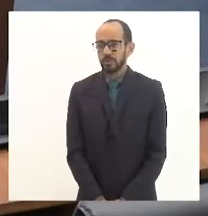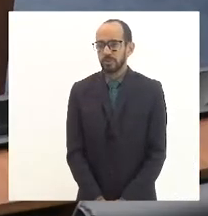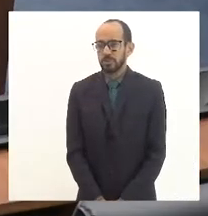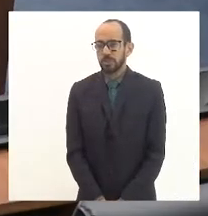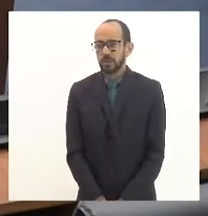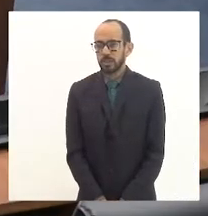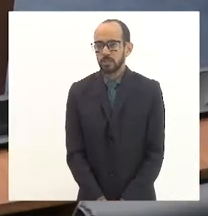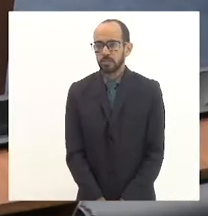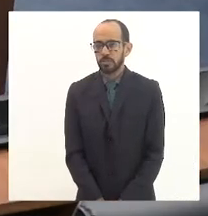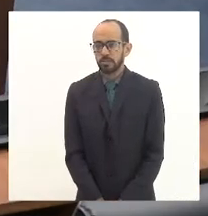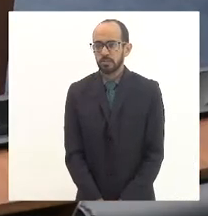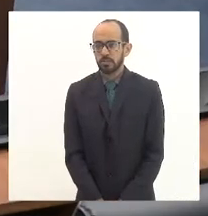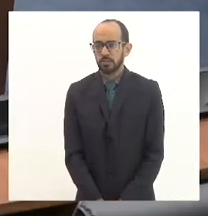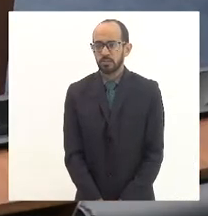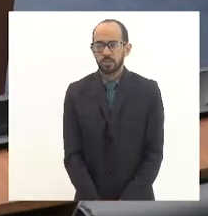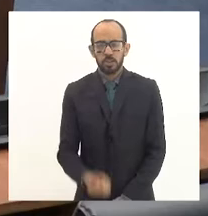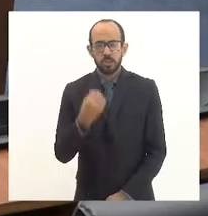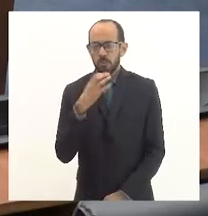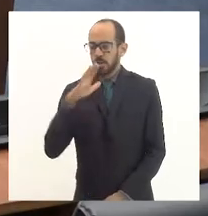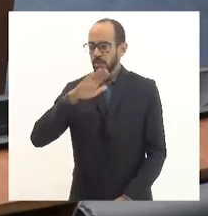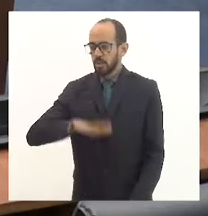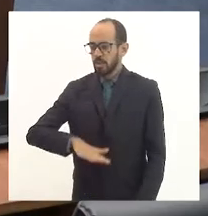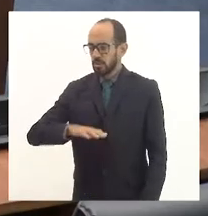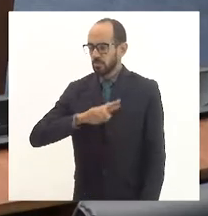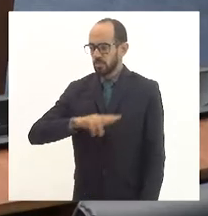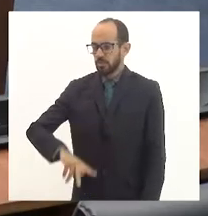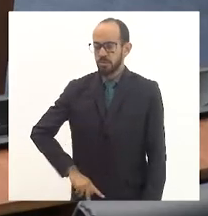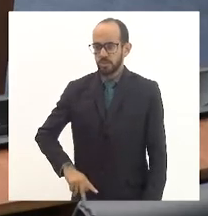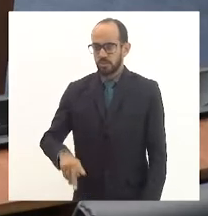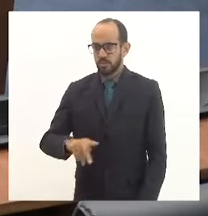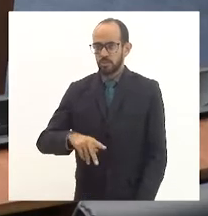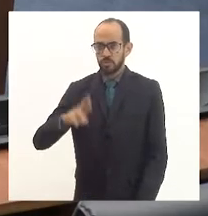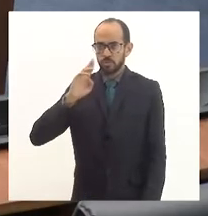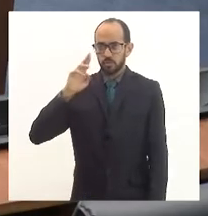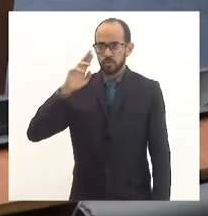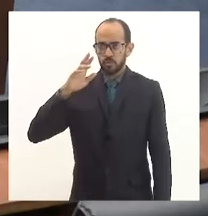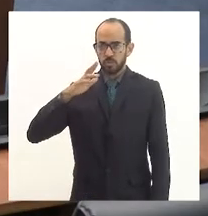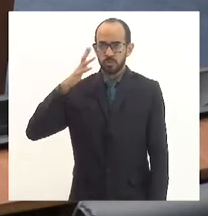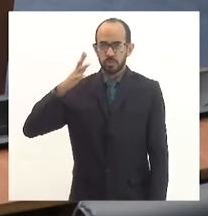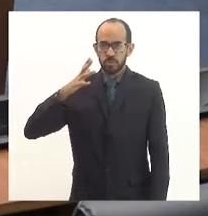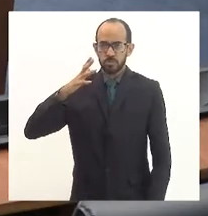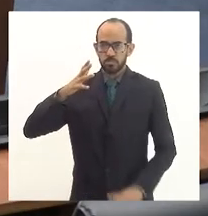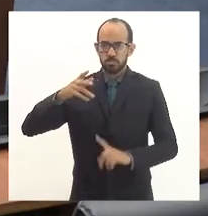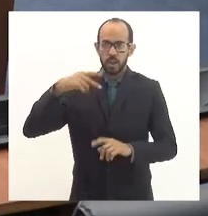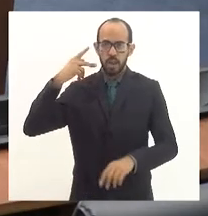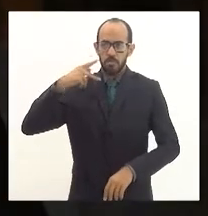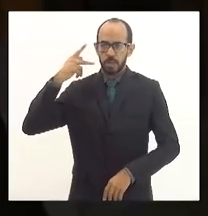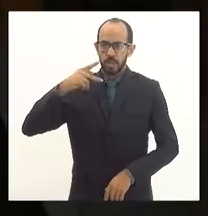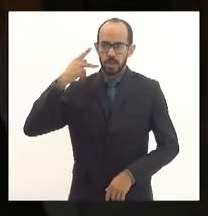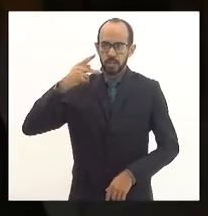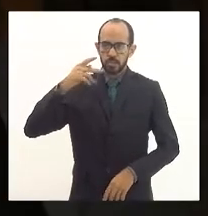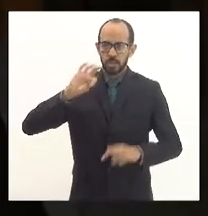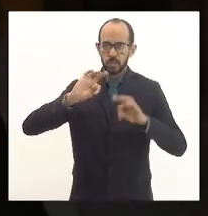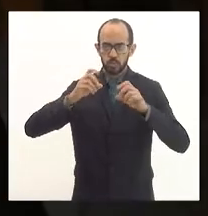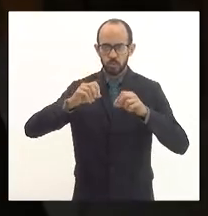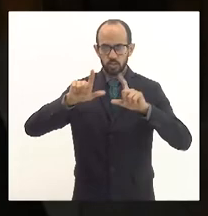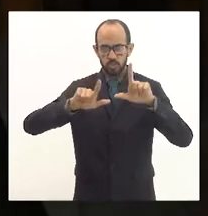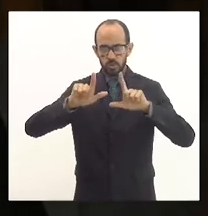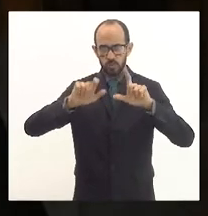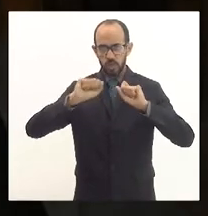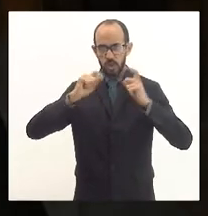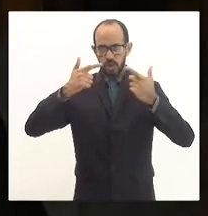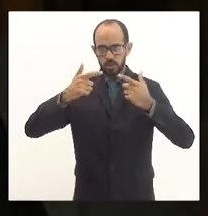Oi boa tarde Presidente vamos colegas parlamentares público presente e que nos assiste pela TV alerj